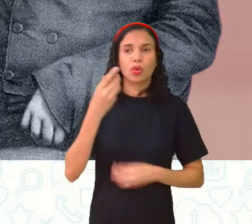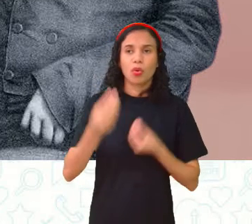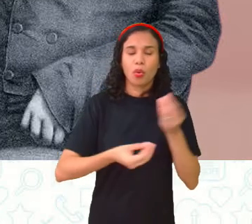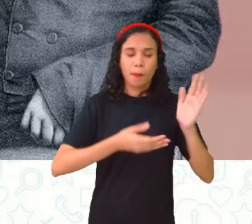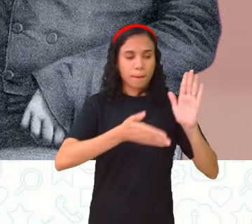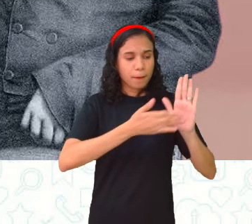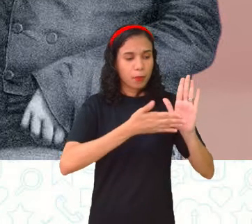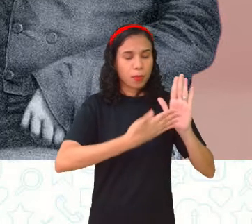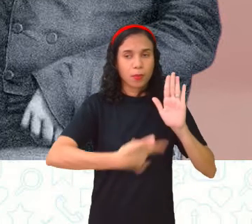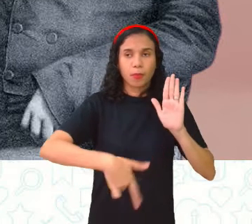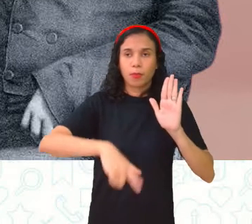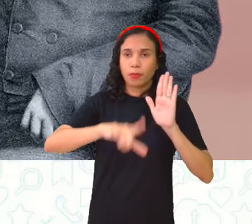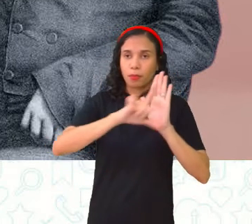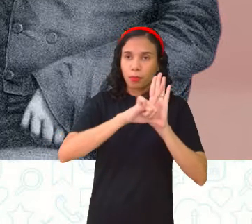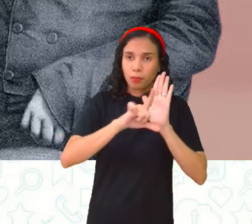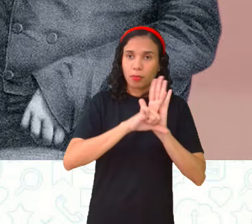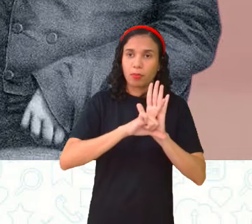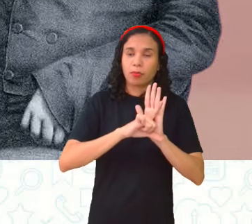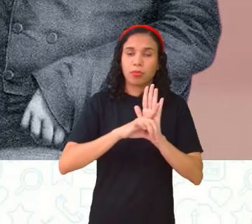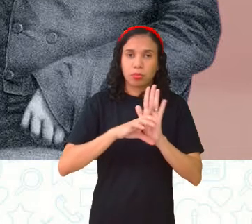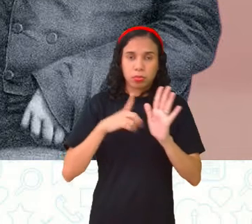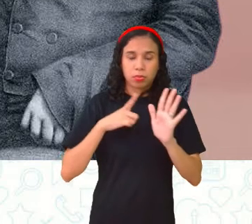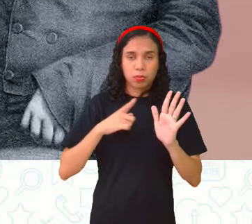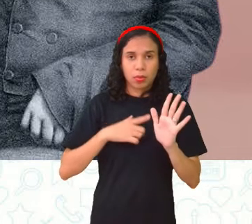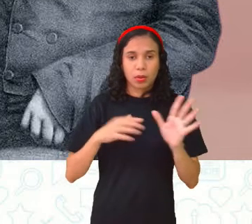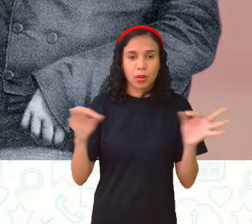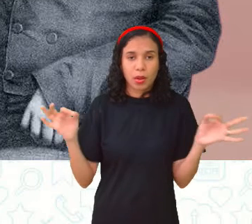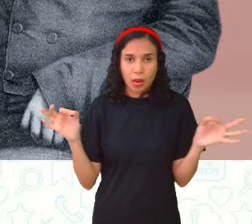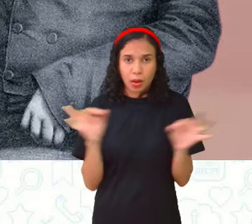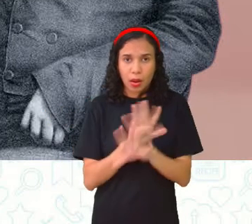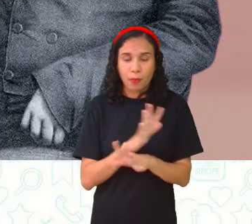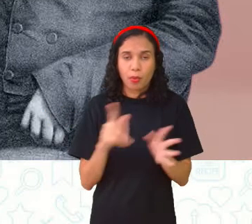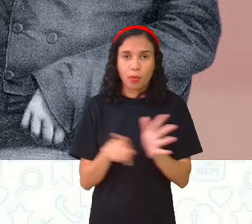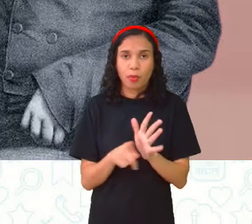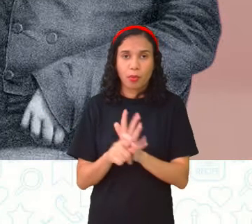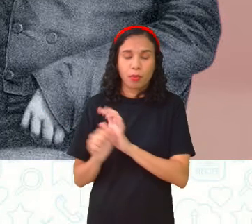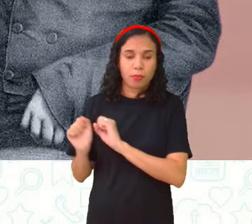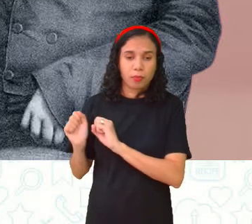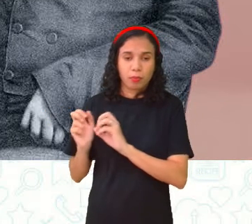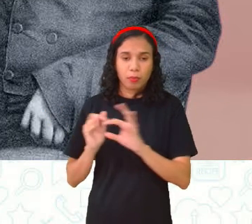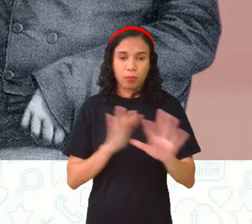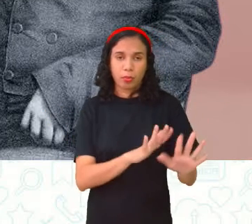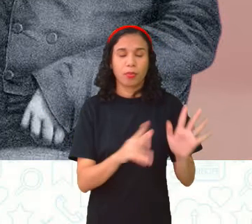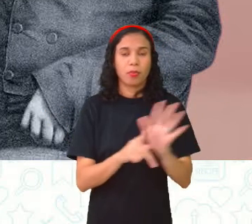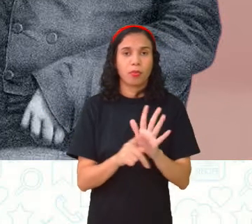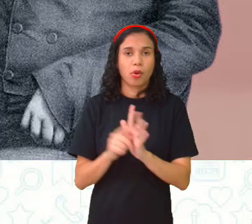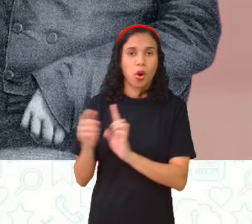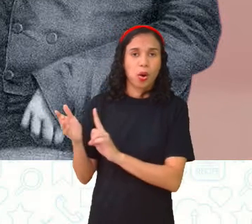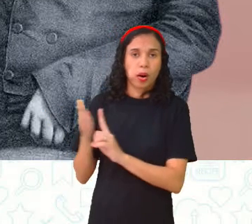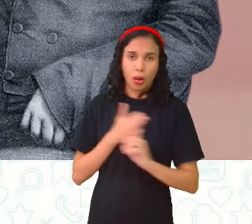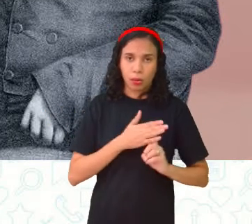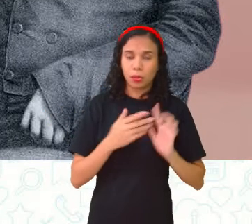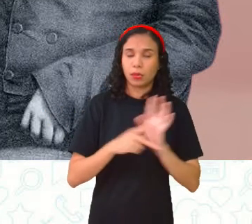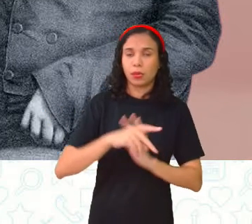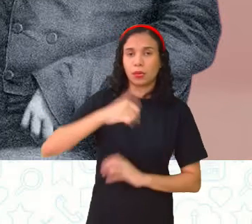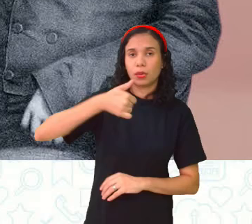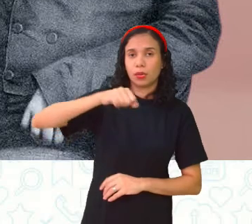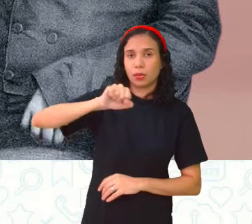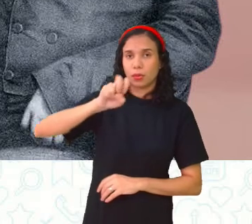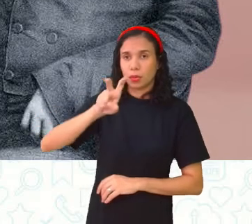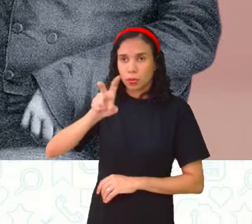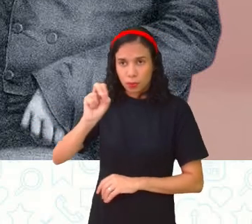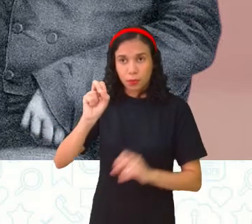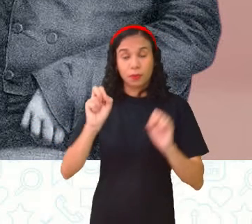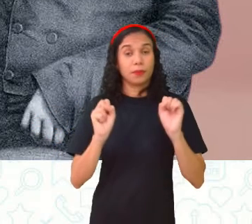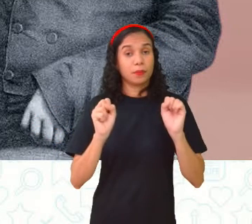certo, da lei que aprovou a abolição do tráfico em 1850, ok?